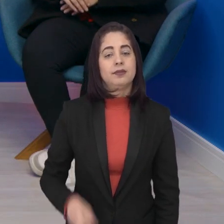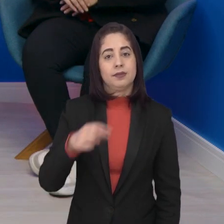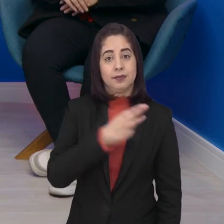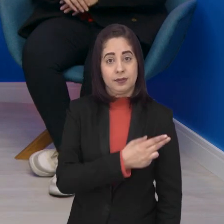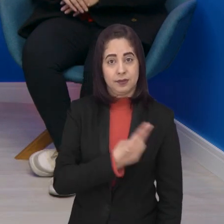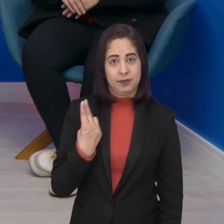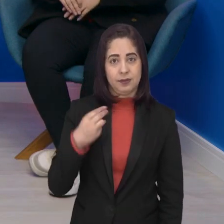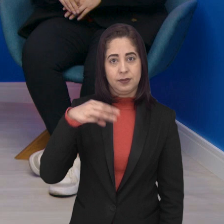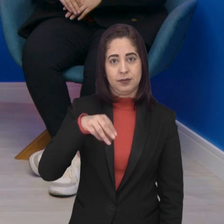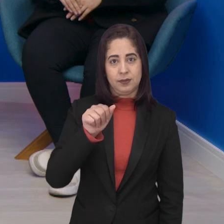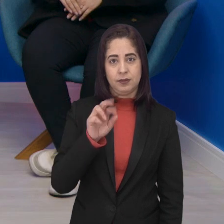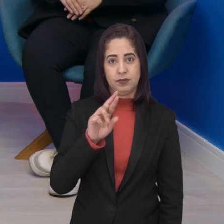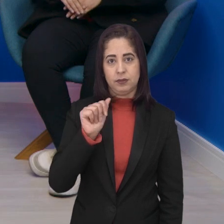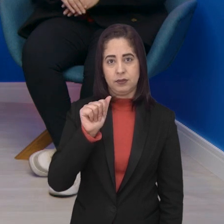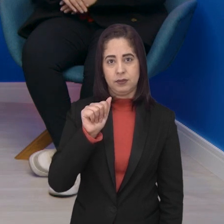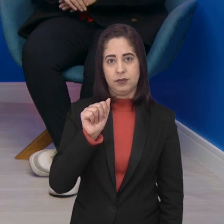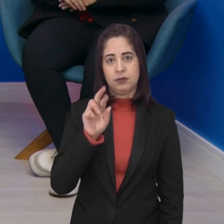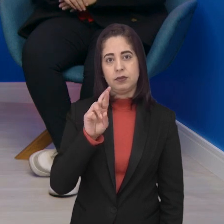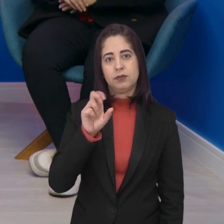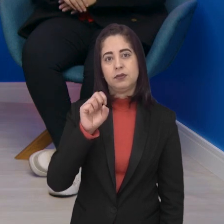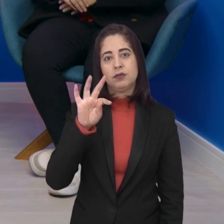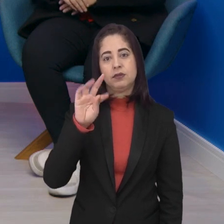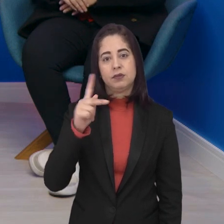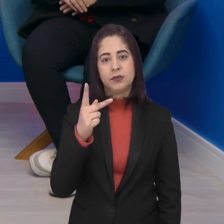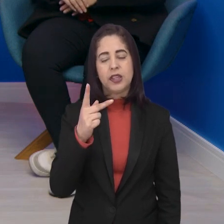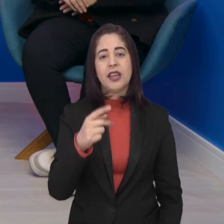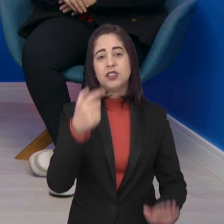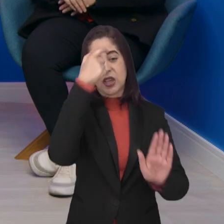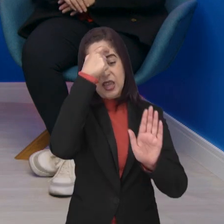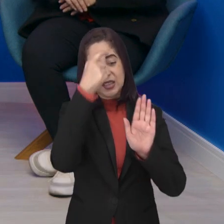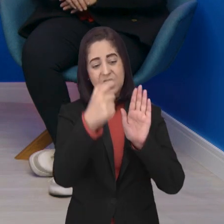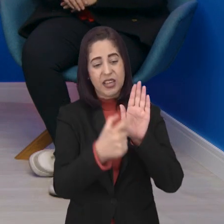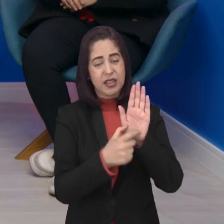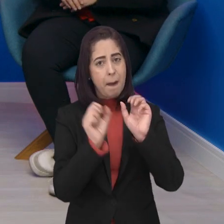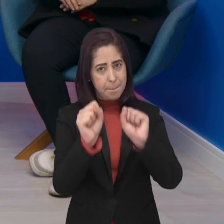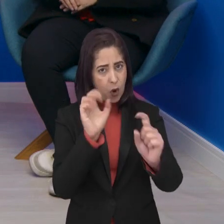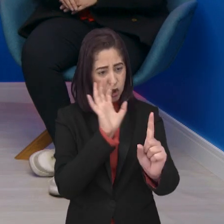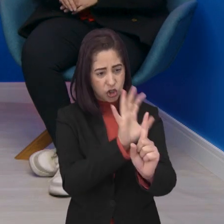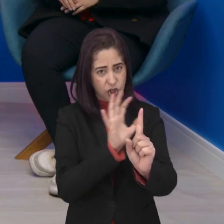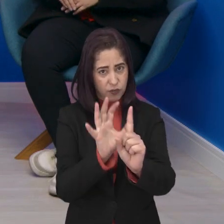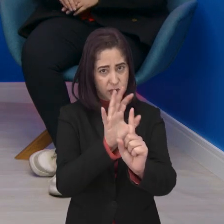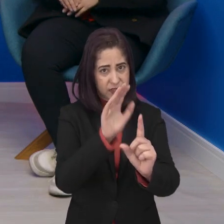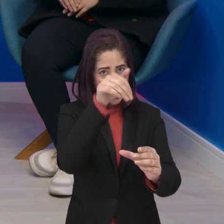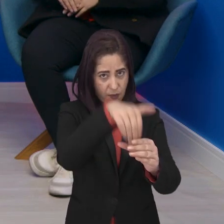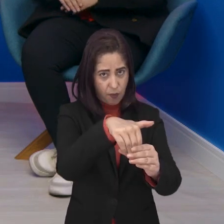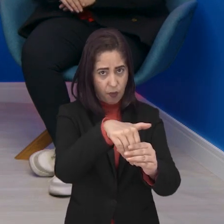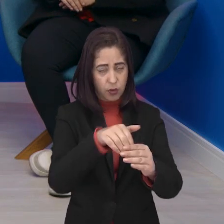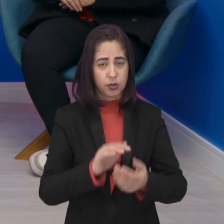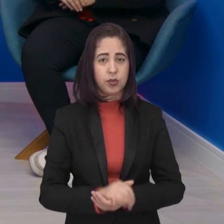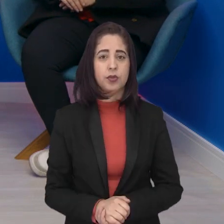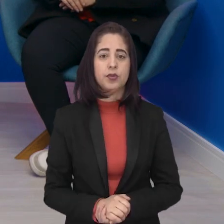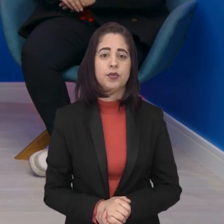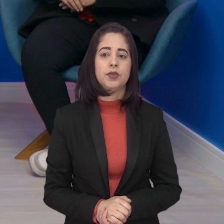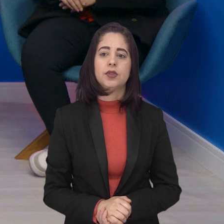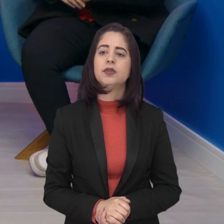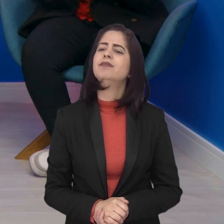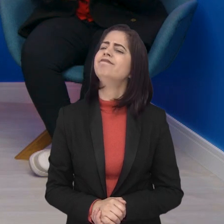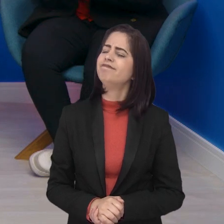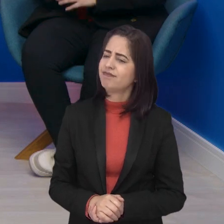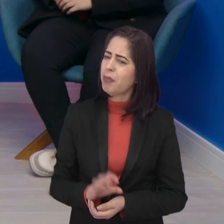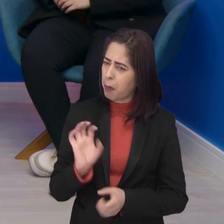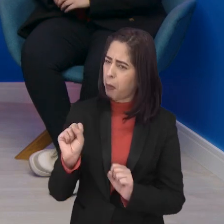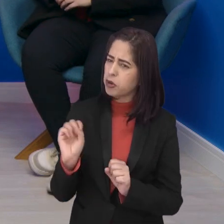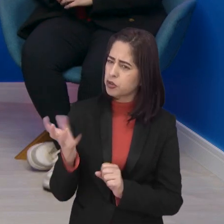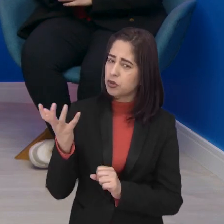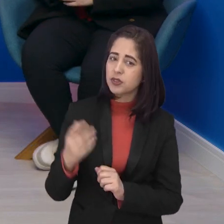Eu sou Margarete, moro na Vila Diana. A inteligência artificial pode influenciar os eleitores? De que